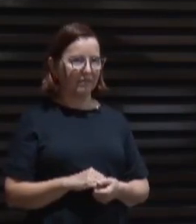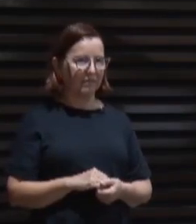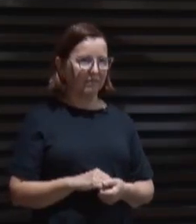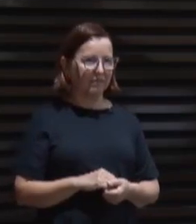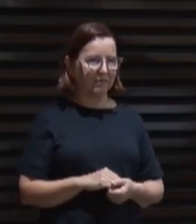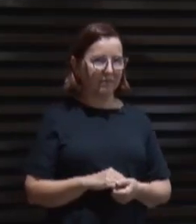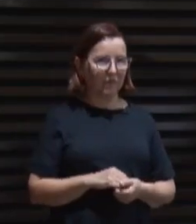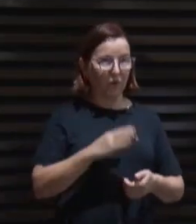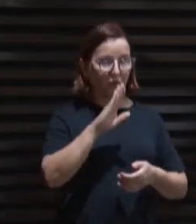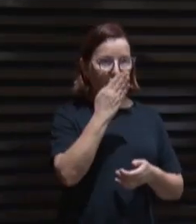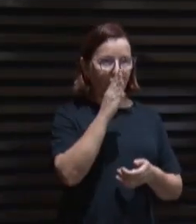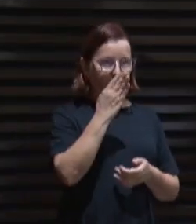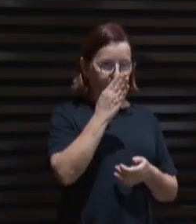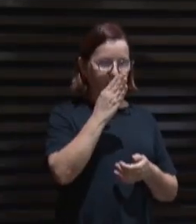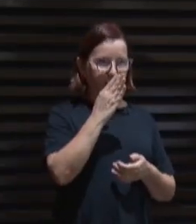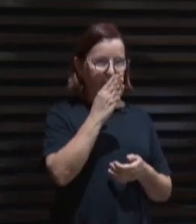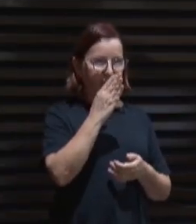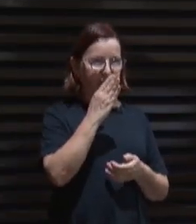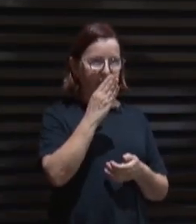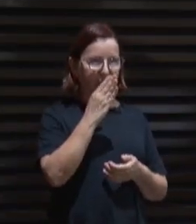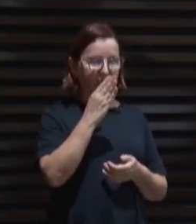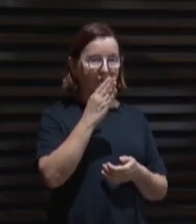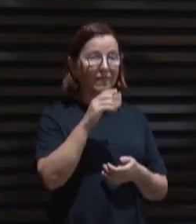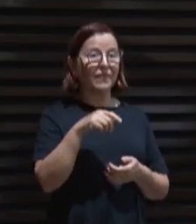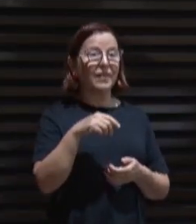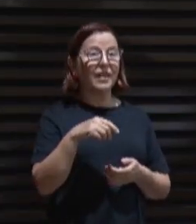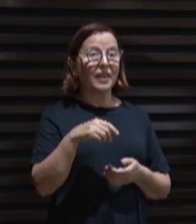o traidor lhes tinha dado este sinal: